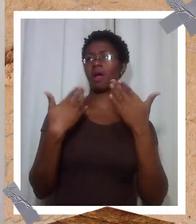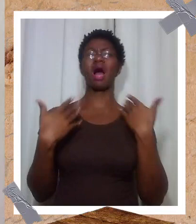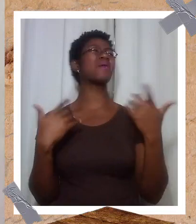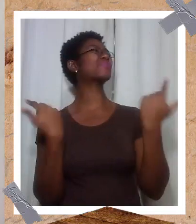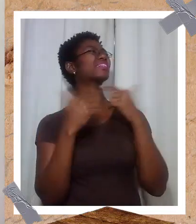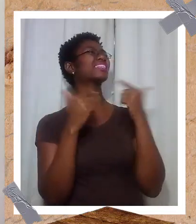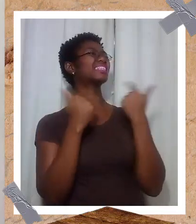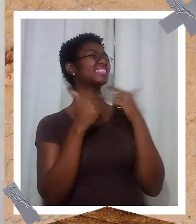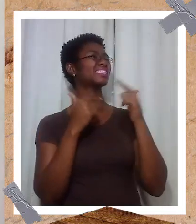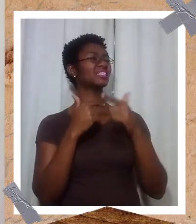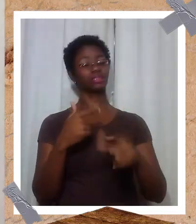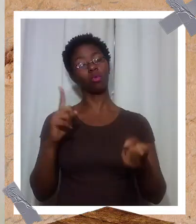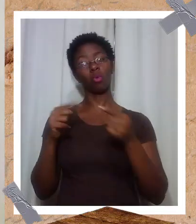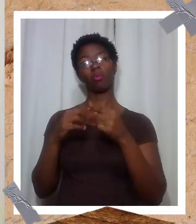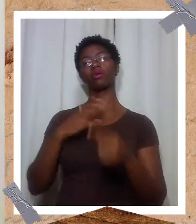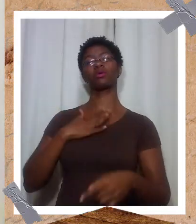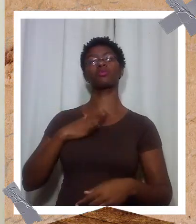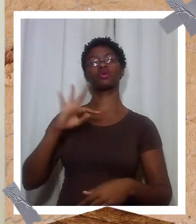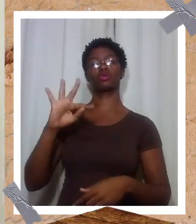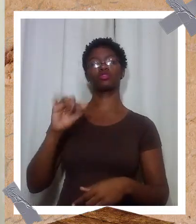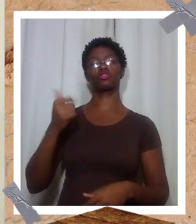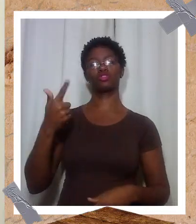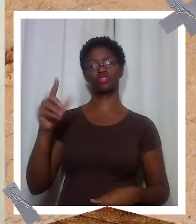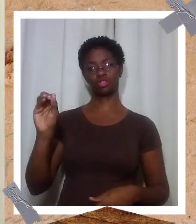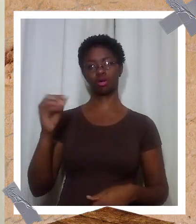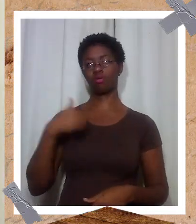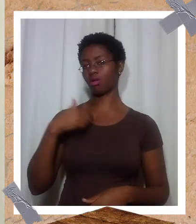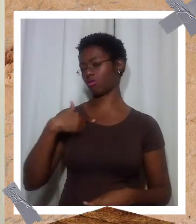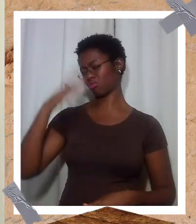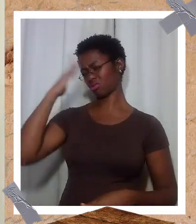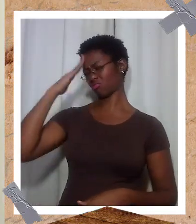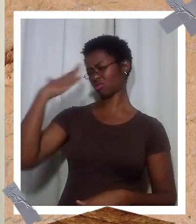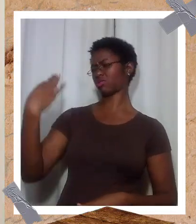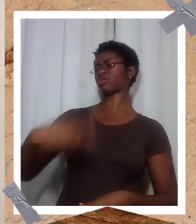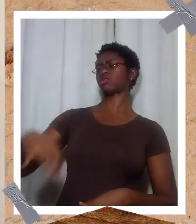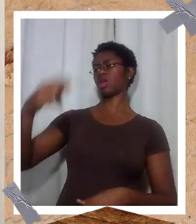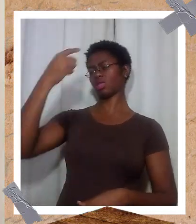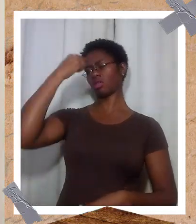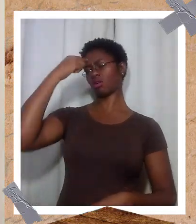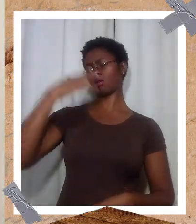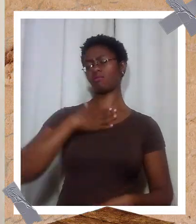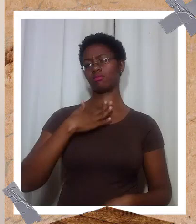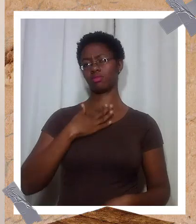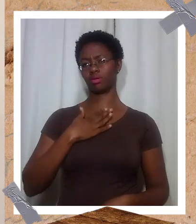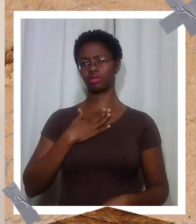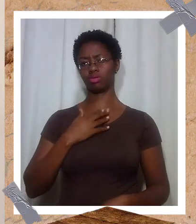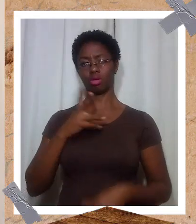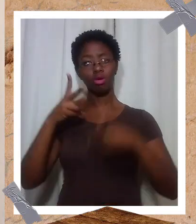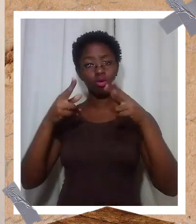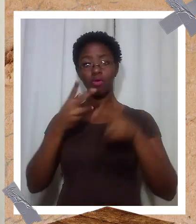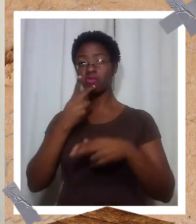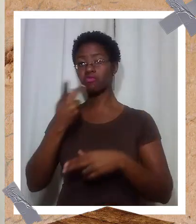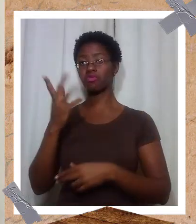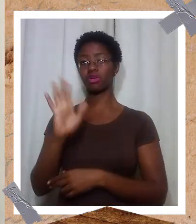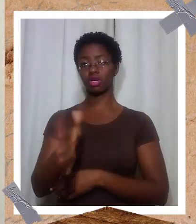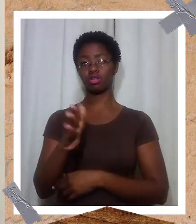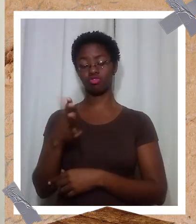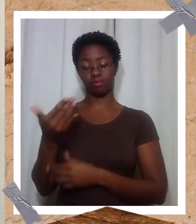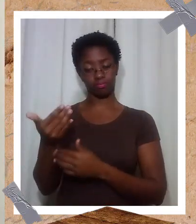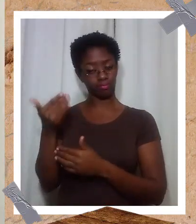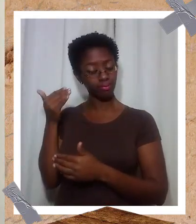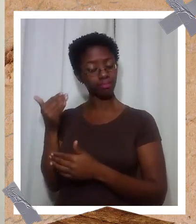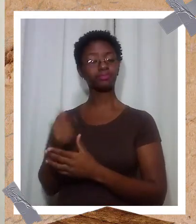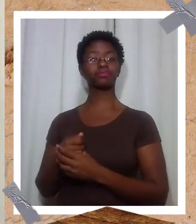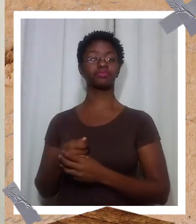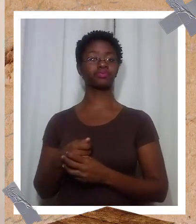me faz ser tião. Então, assim, eu sempre tive muito bem definido na minha cabeça. E como eu falei há pouco tempo atrás, e eu